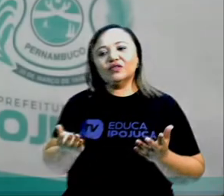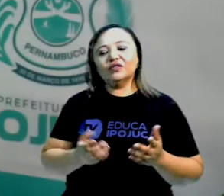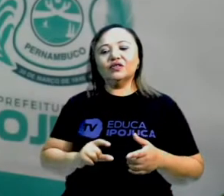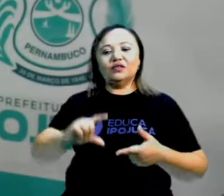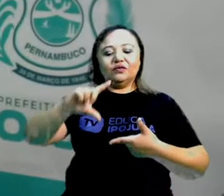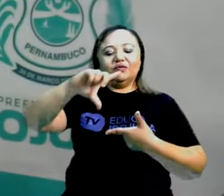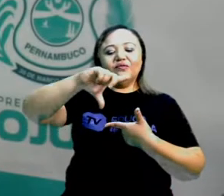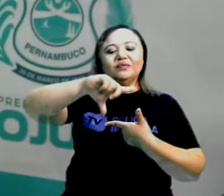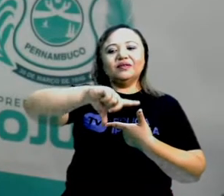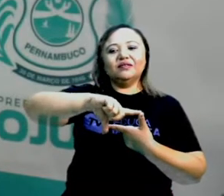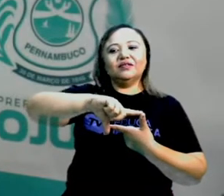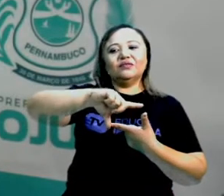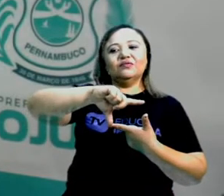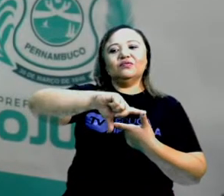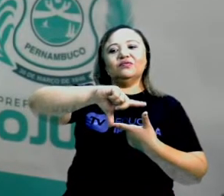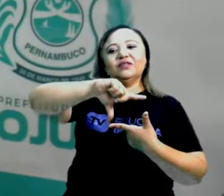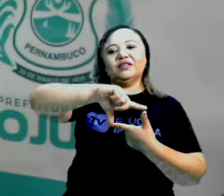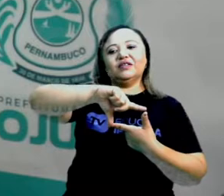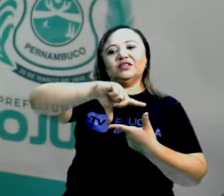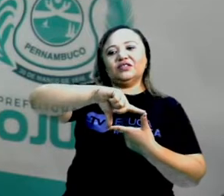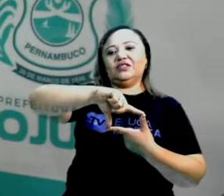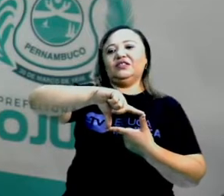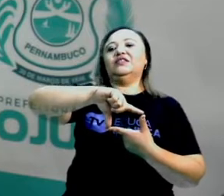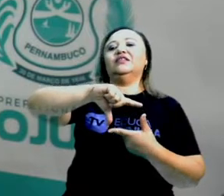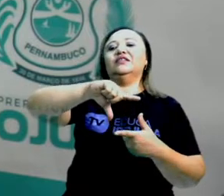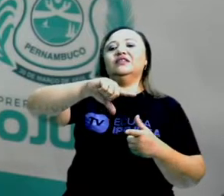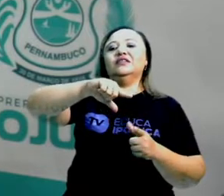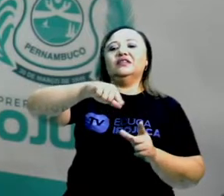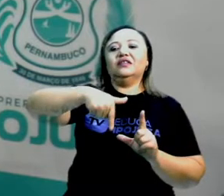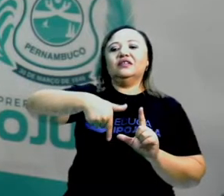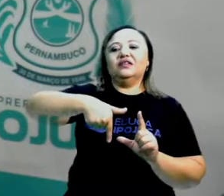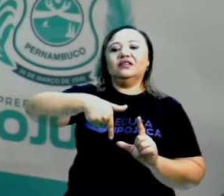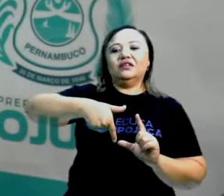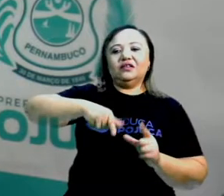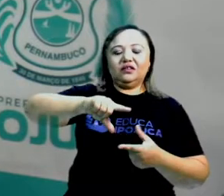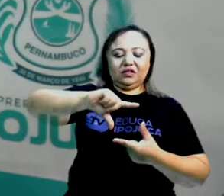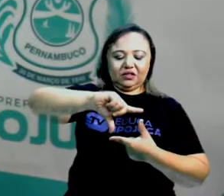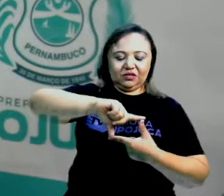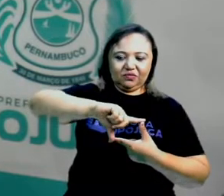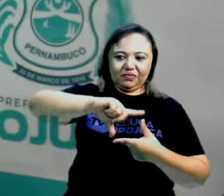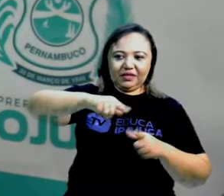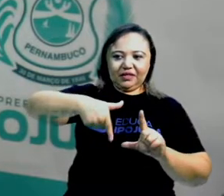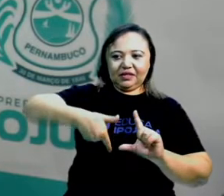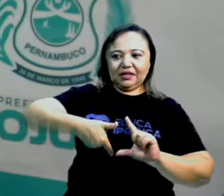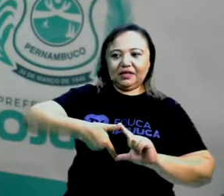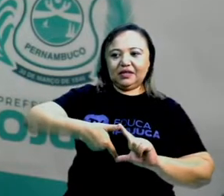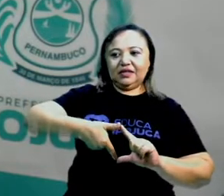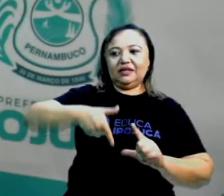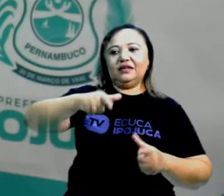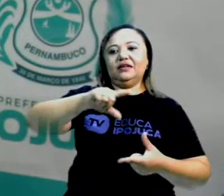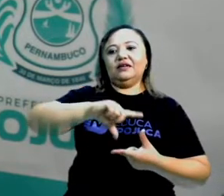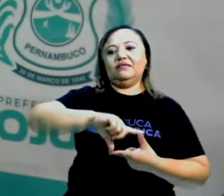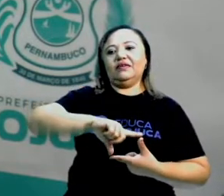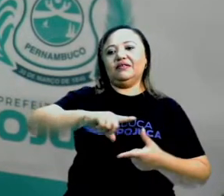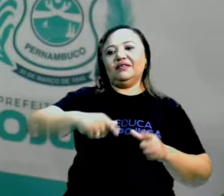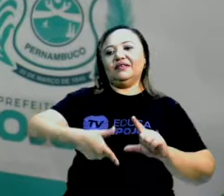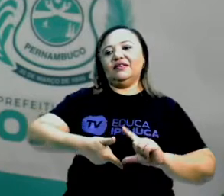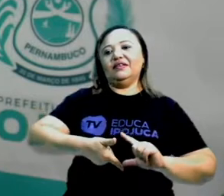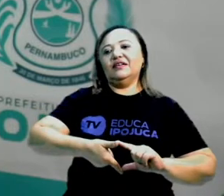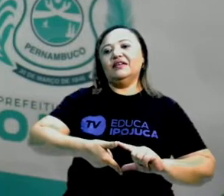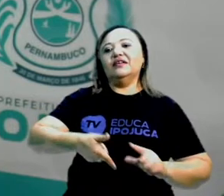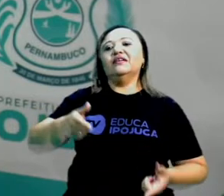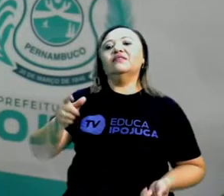E vocês podem observar que na sua casa existem muitas coisas que têm